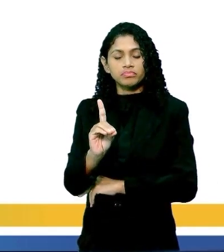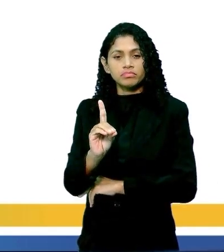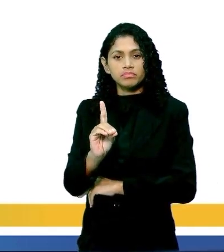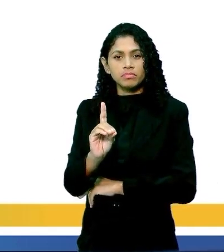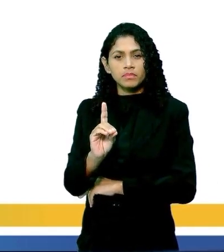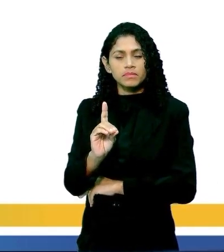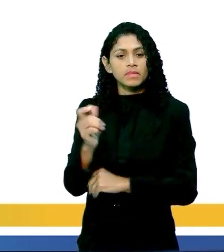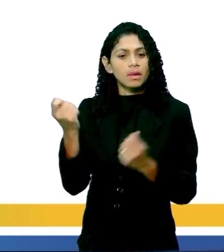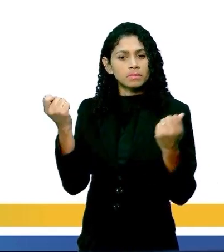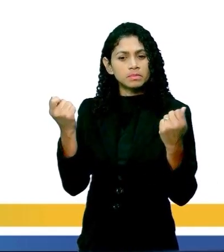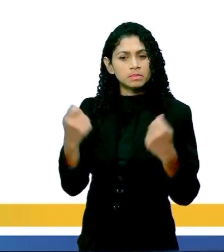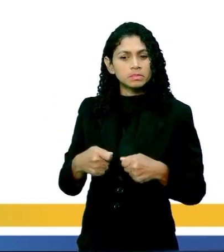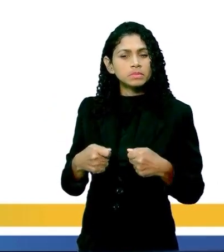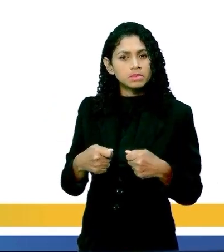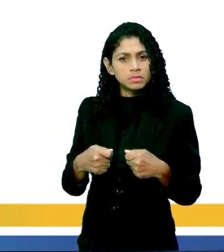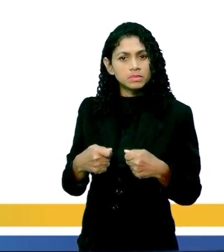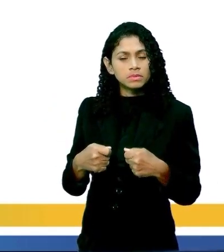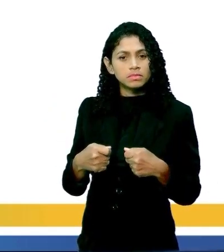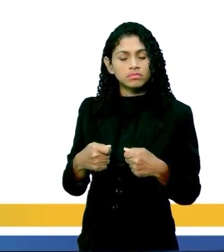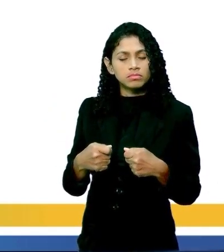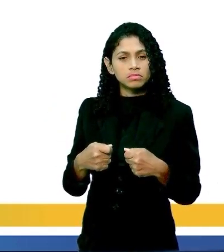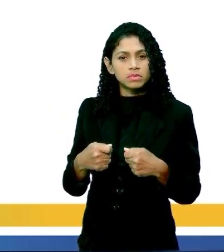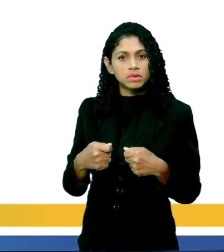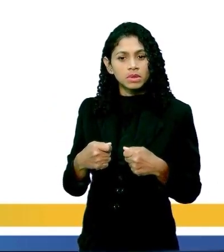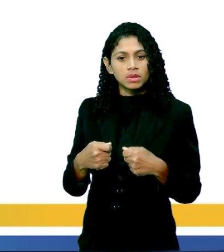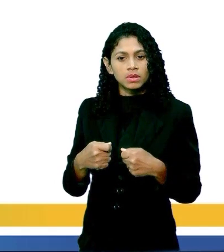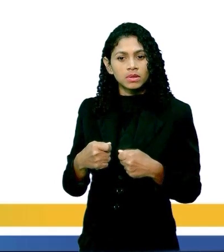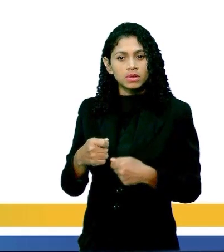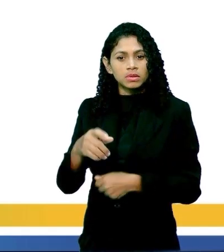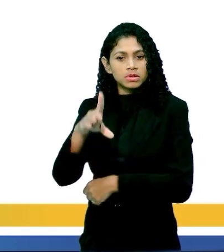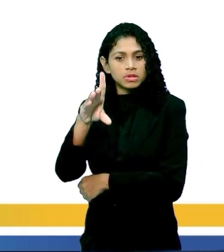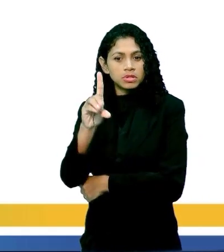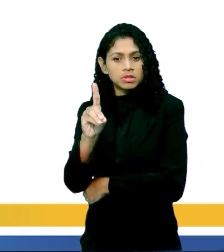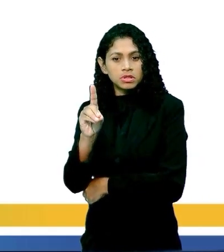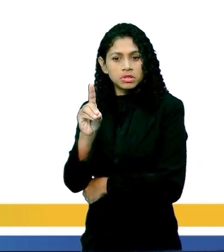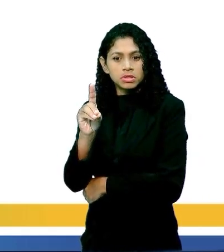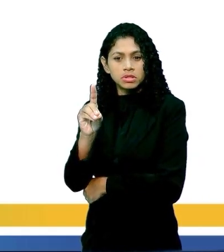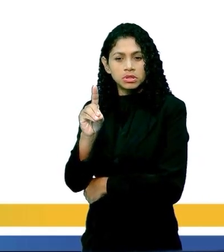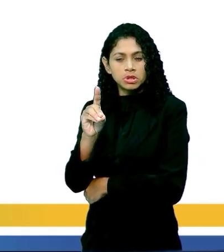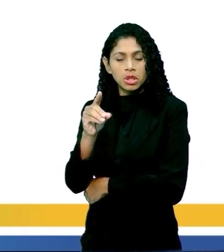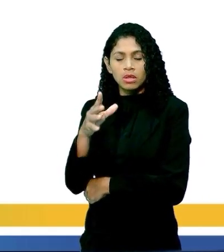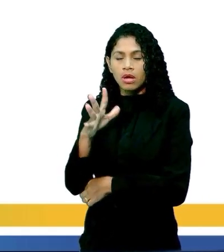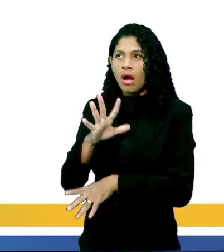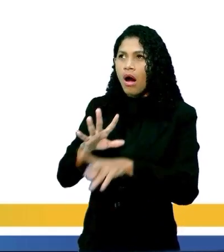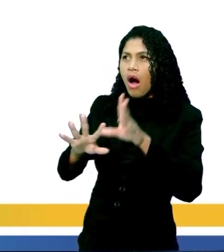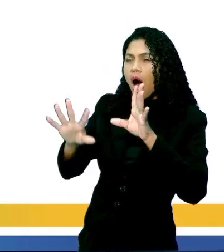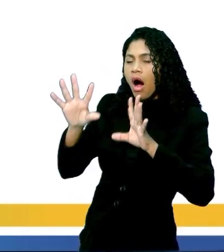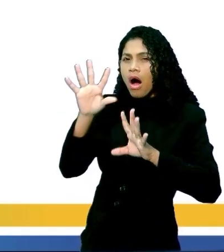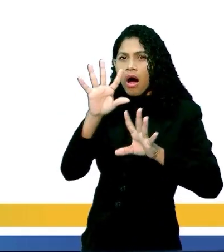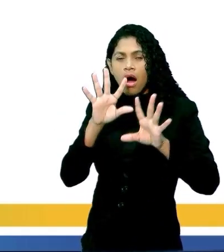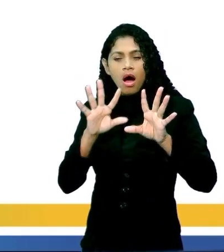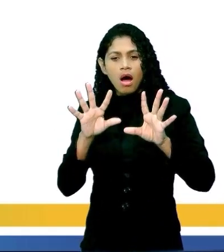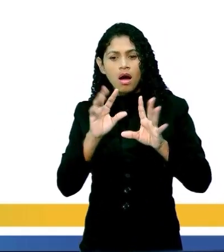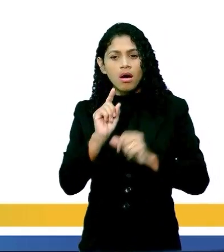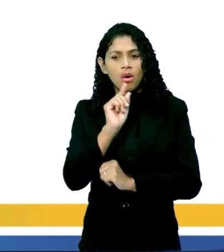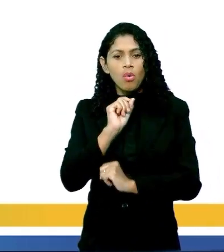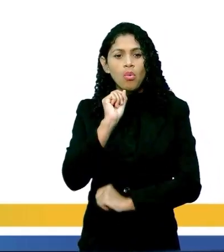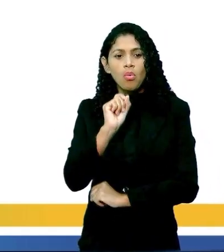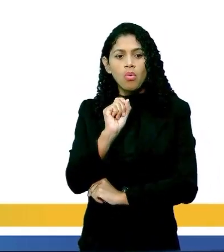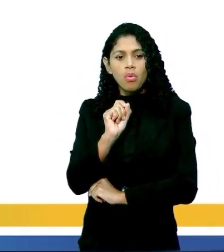deve assemelhar-se a uma ação de desnudamento. O escritor revela ao